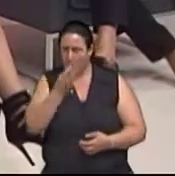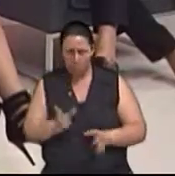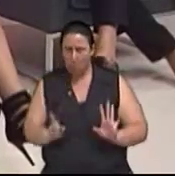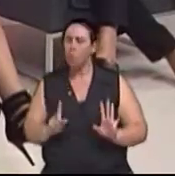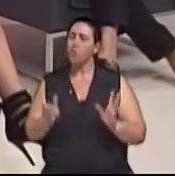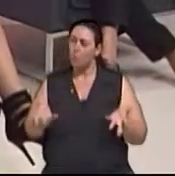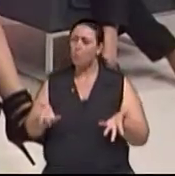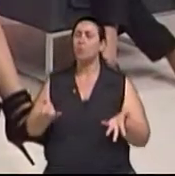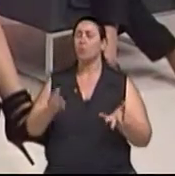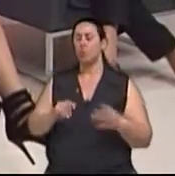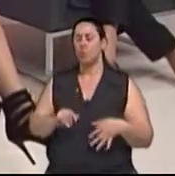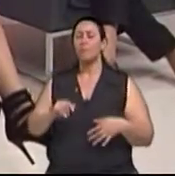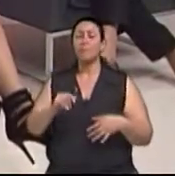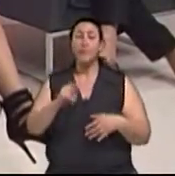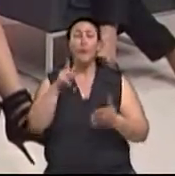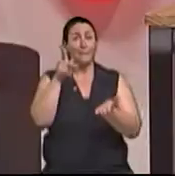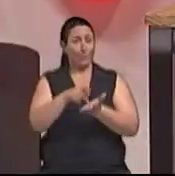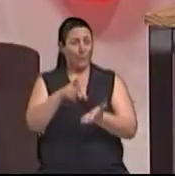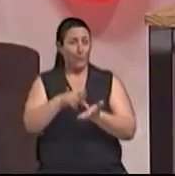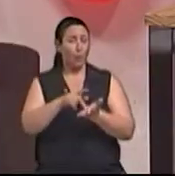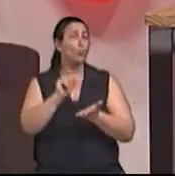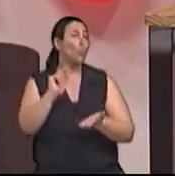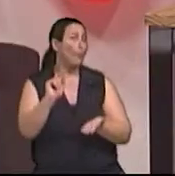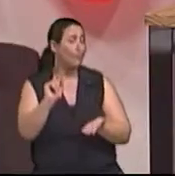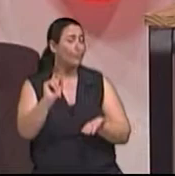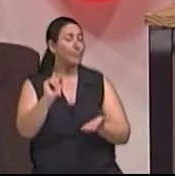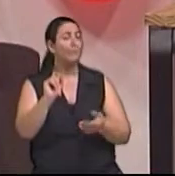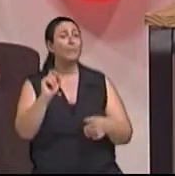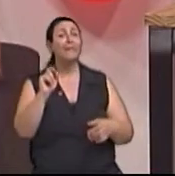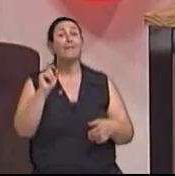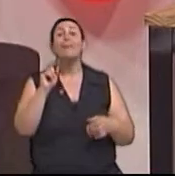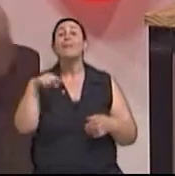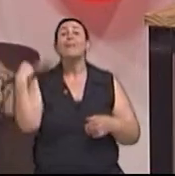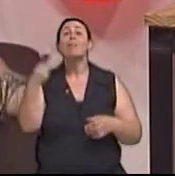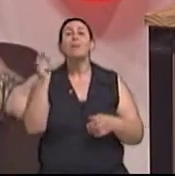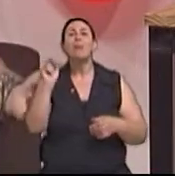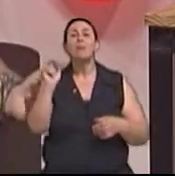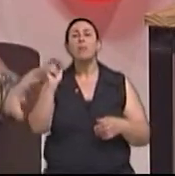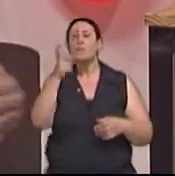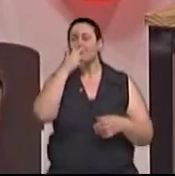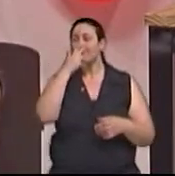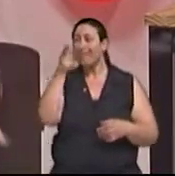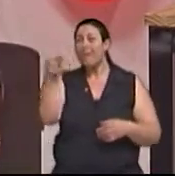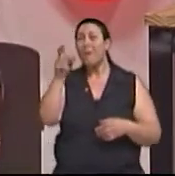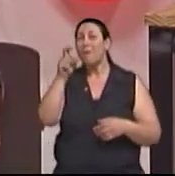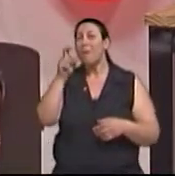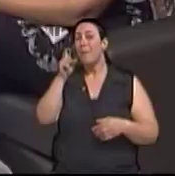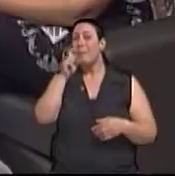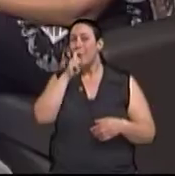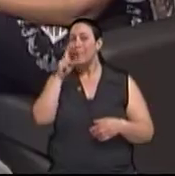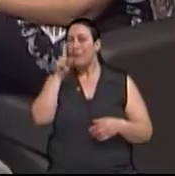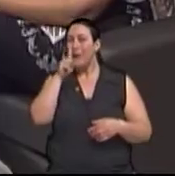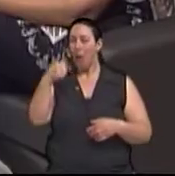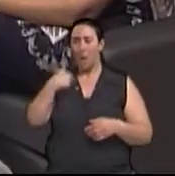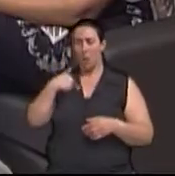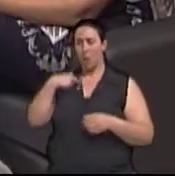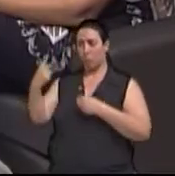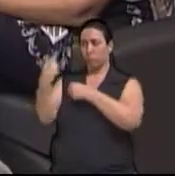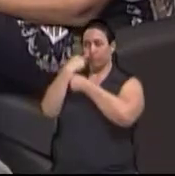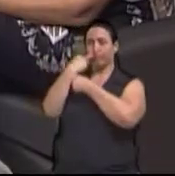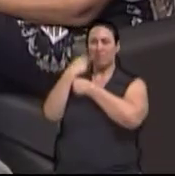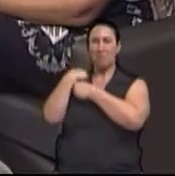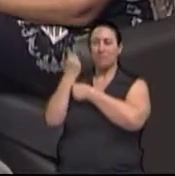não porque na verdade está camuflando o sentimento de impotência dos filhos eu me mostro